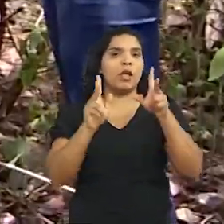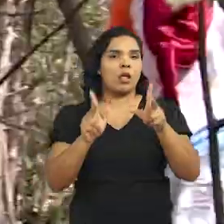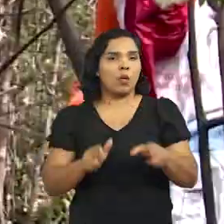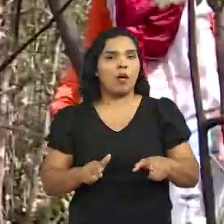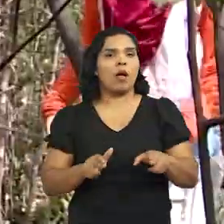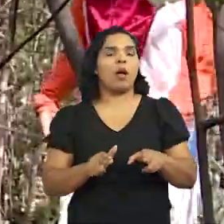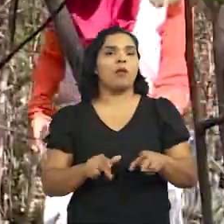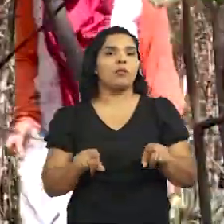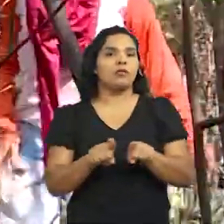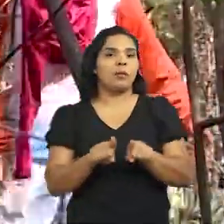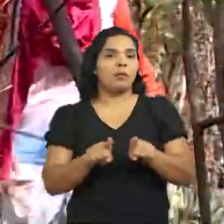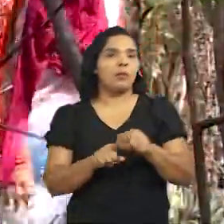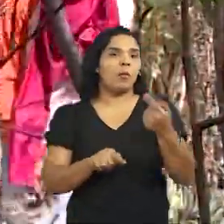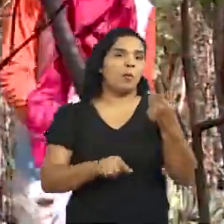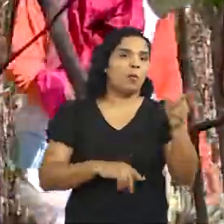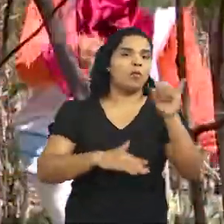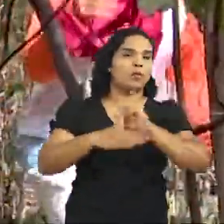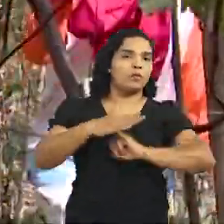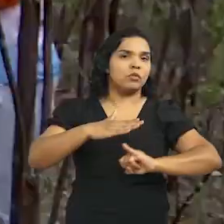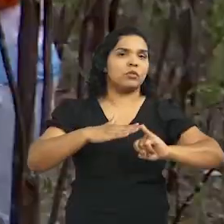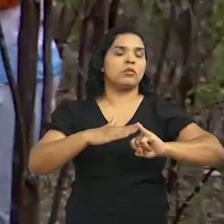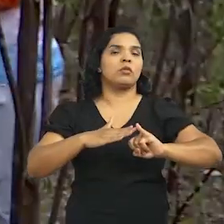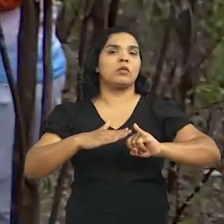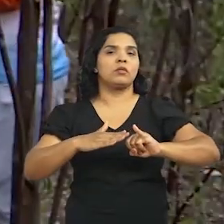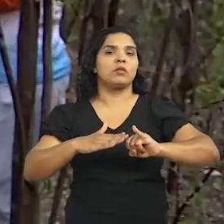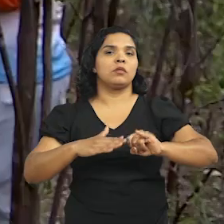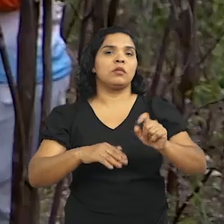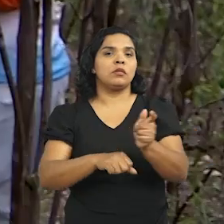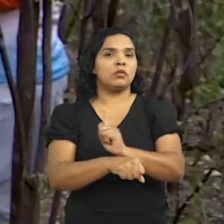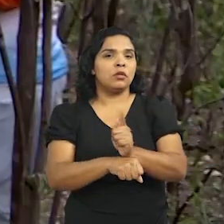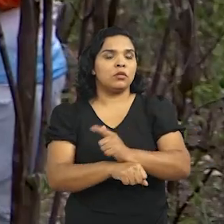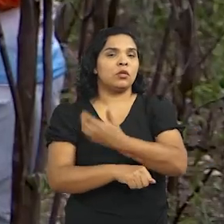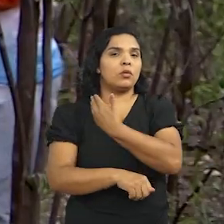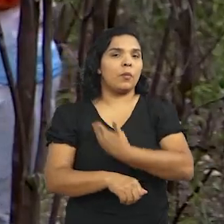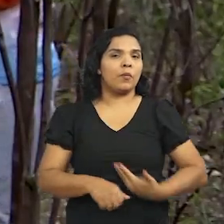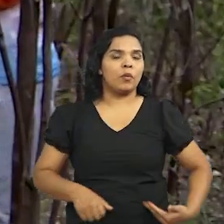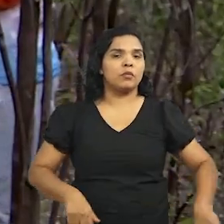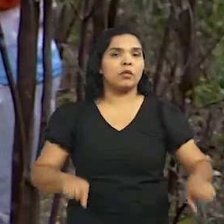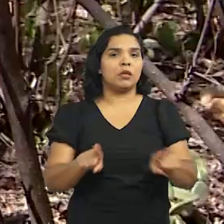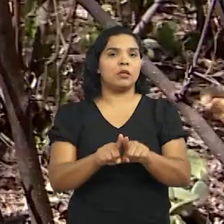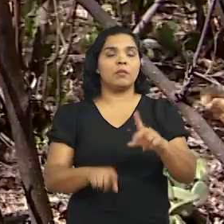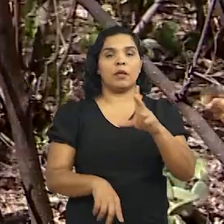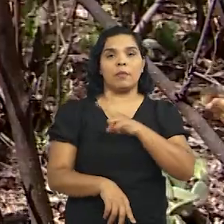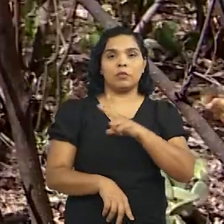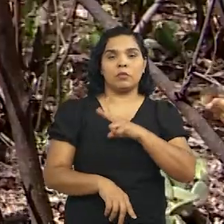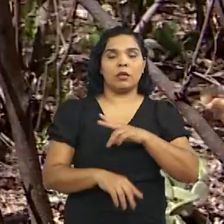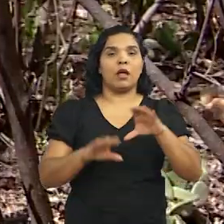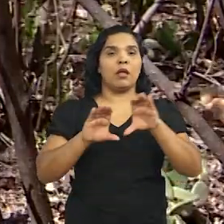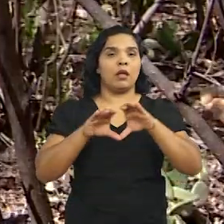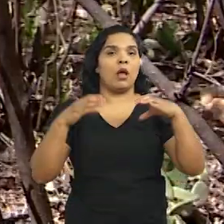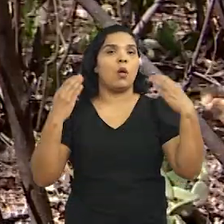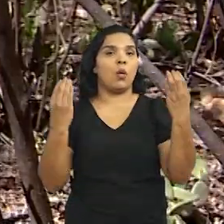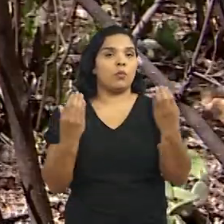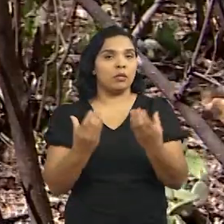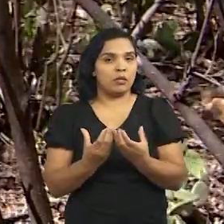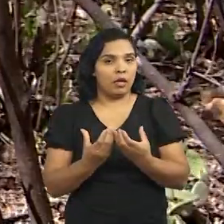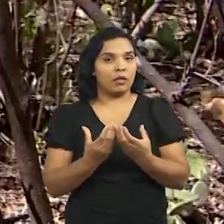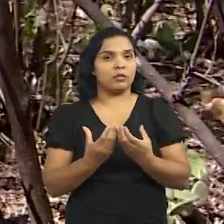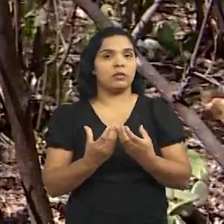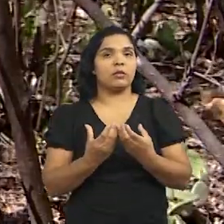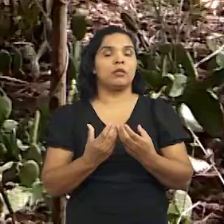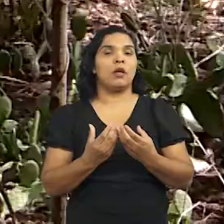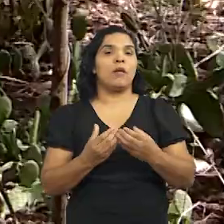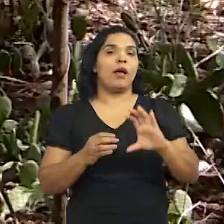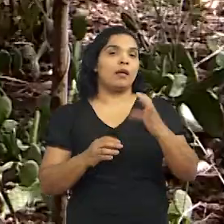pesquisa, assim como organizações não governamentais, gestores públicos locais, iniciativa privada e as